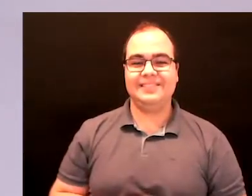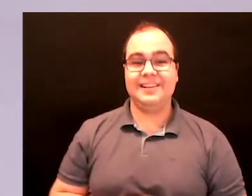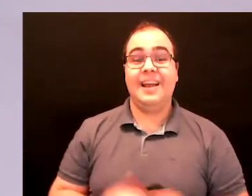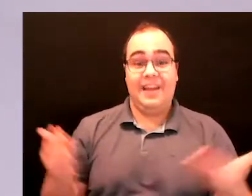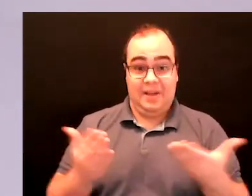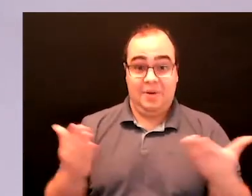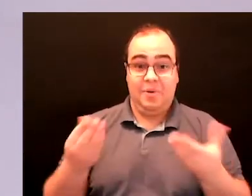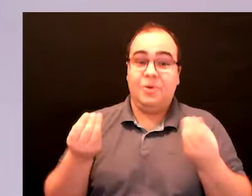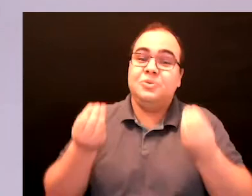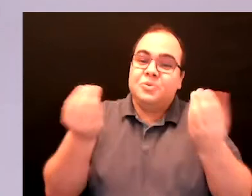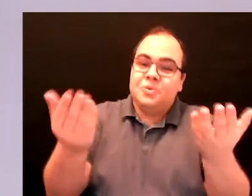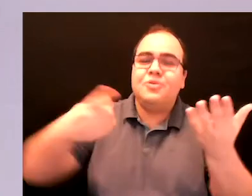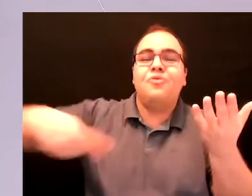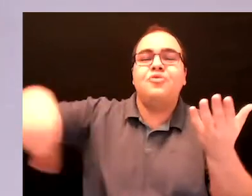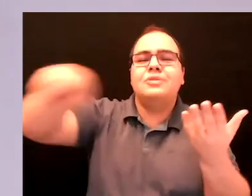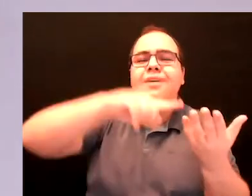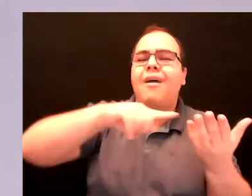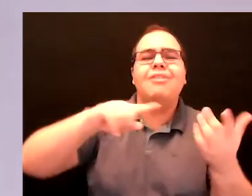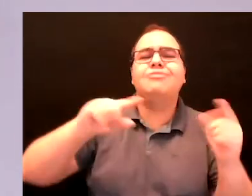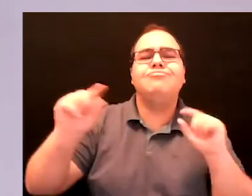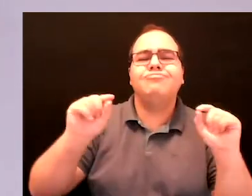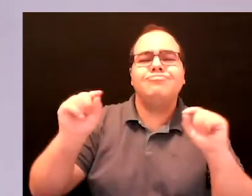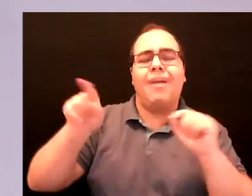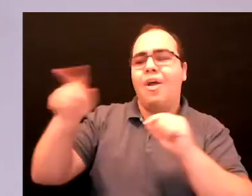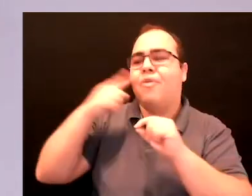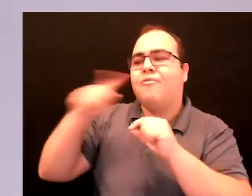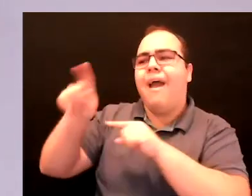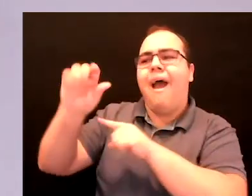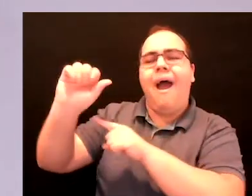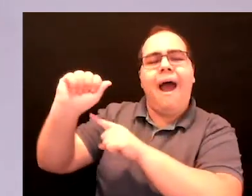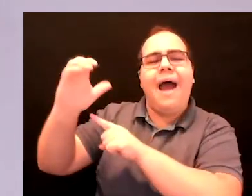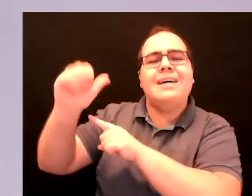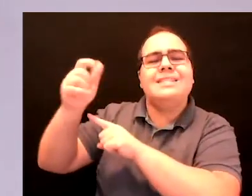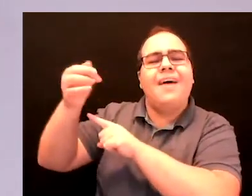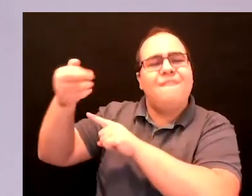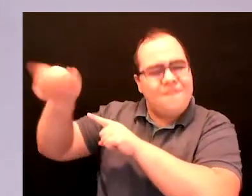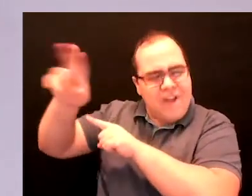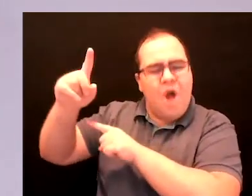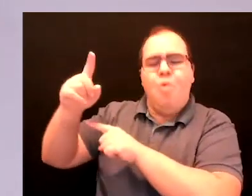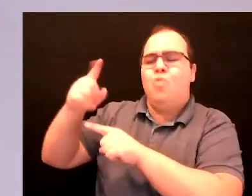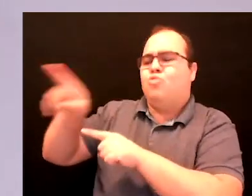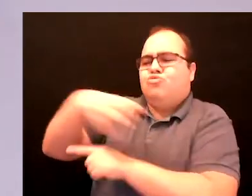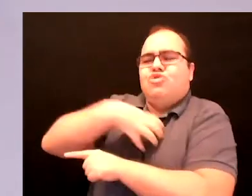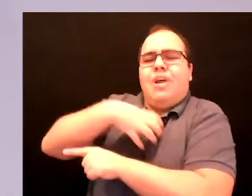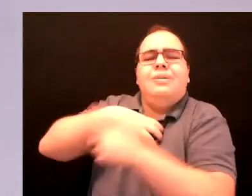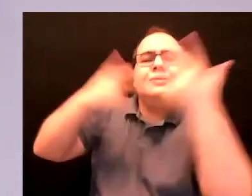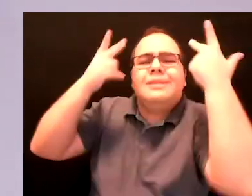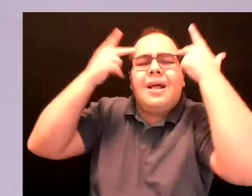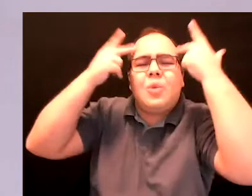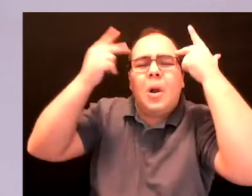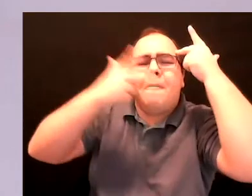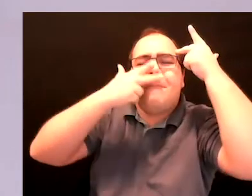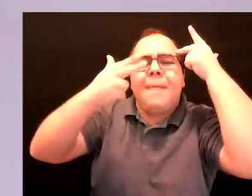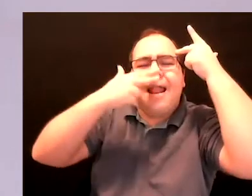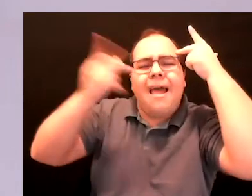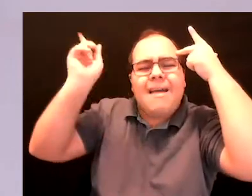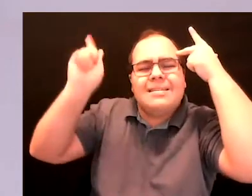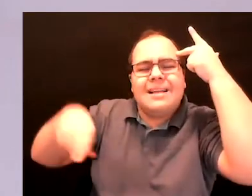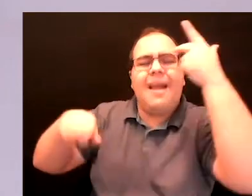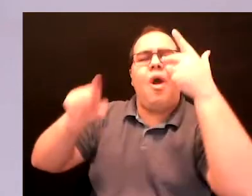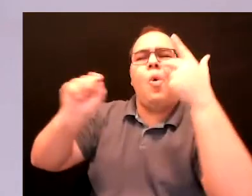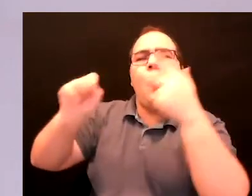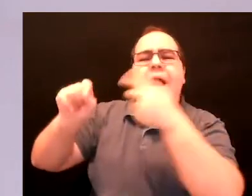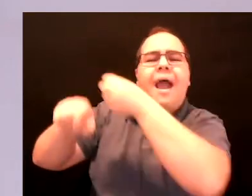Eu trouxe aqui também para vocês um pouco do açafrão no seu formato natural. Vocês vão ver que ele é uma pequena raiz, uma